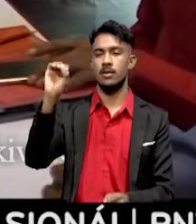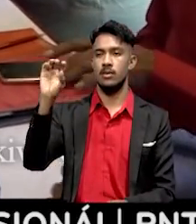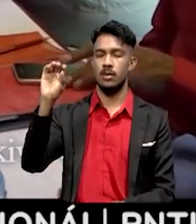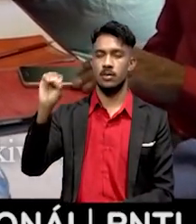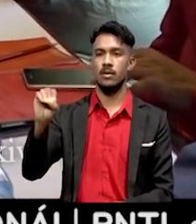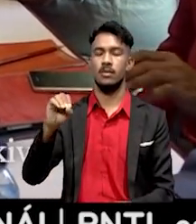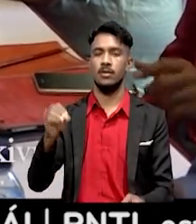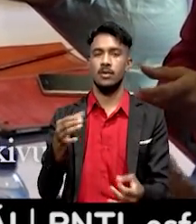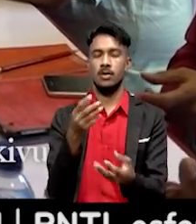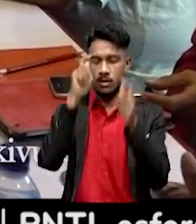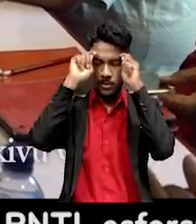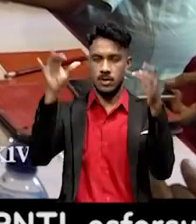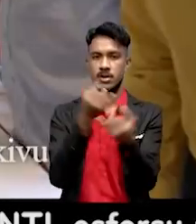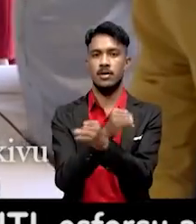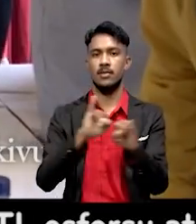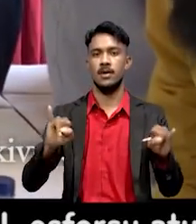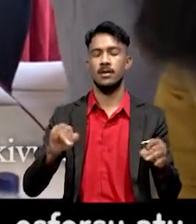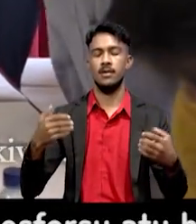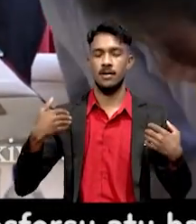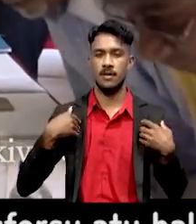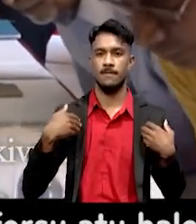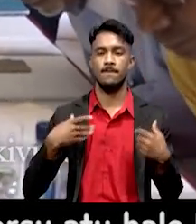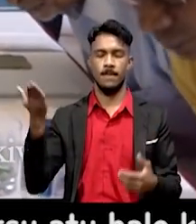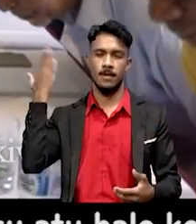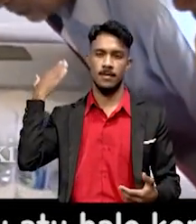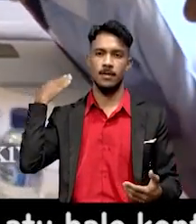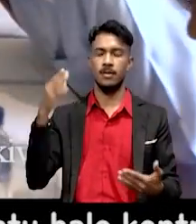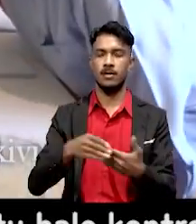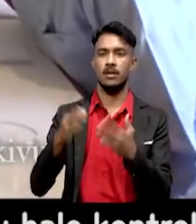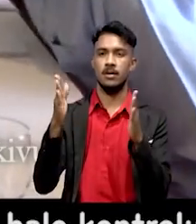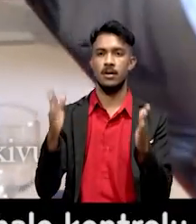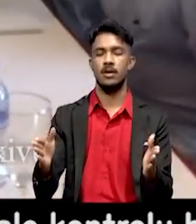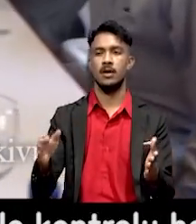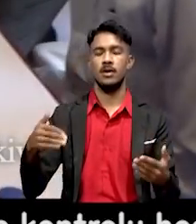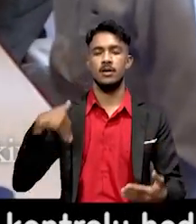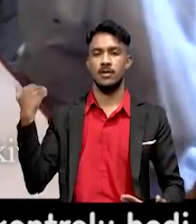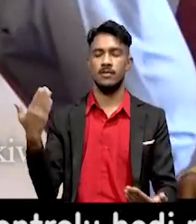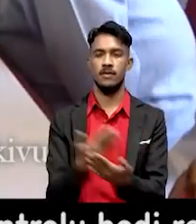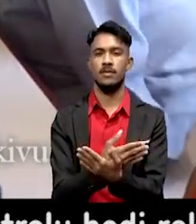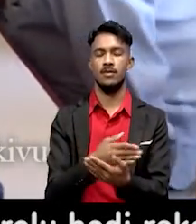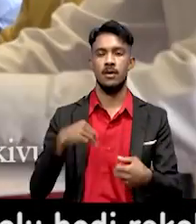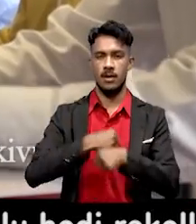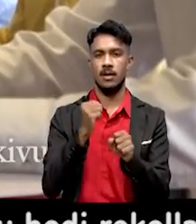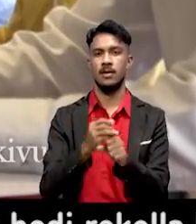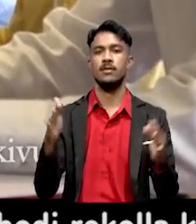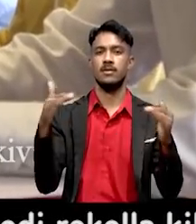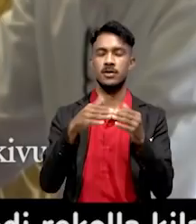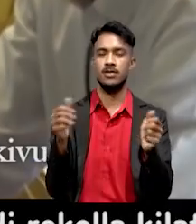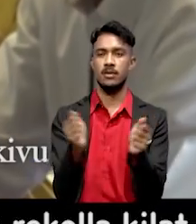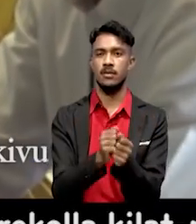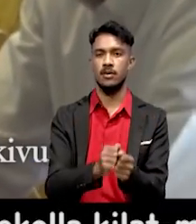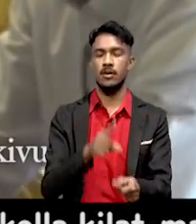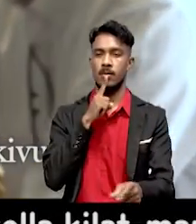ang. Maski antes ni lider resistensia no geração fong balung halo konseitu no kompromisu